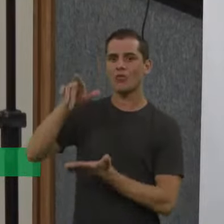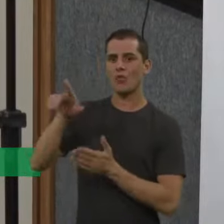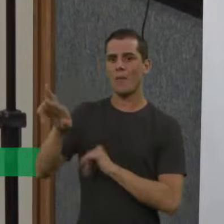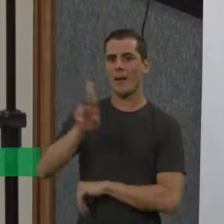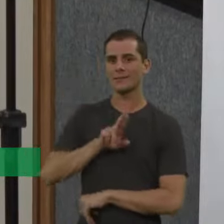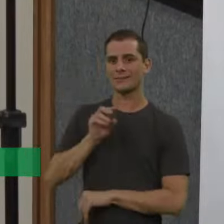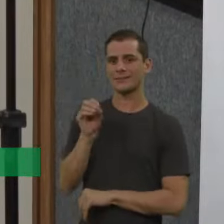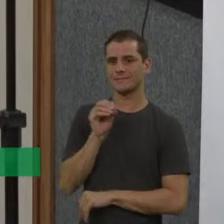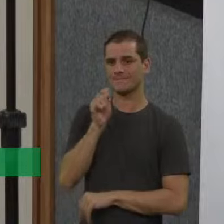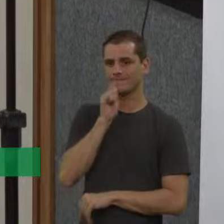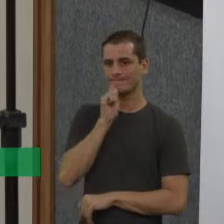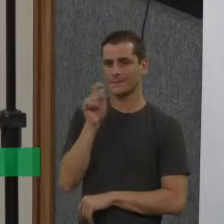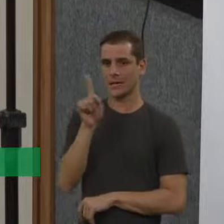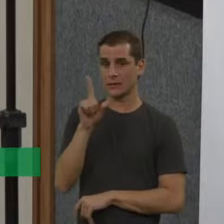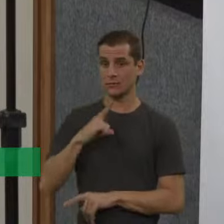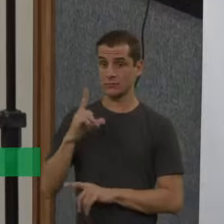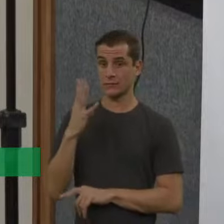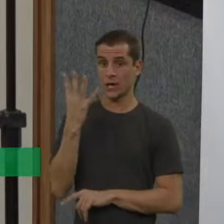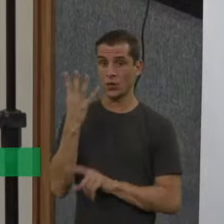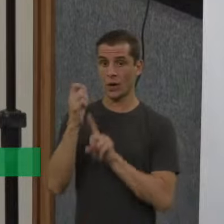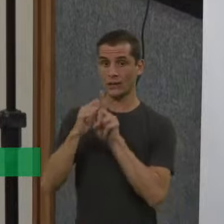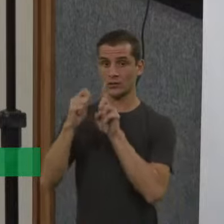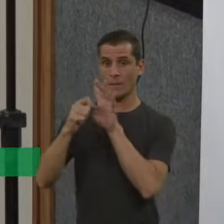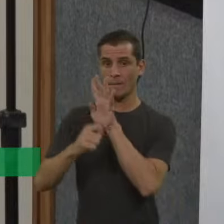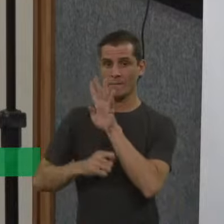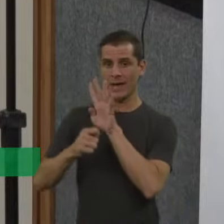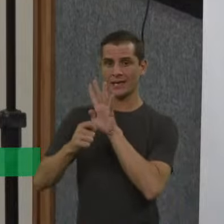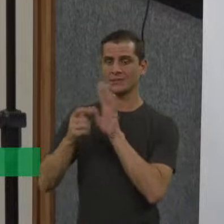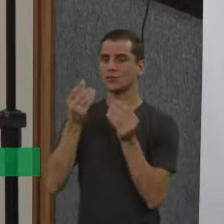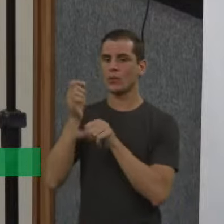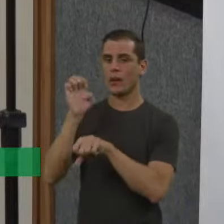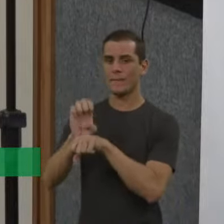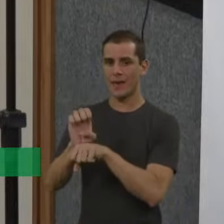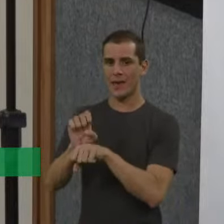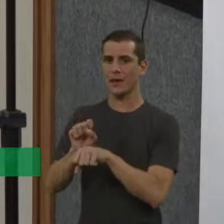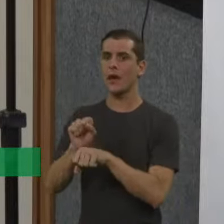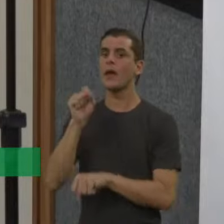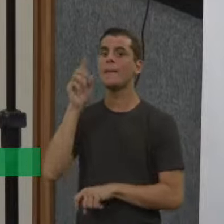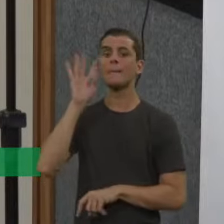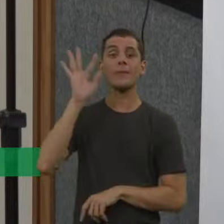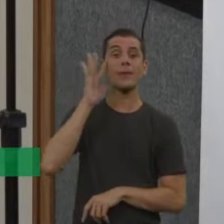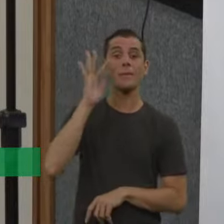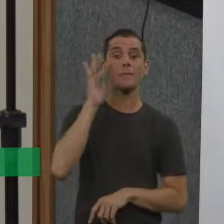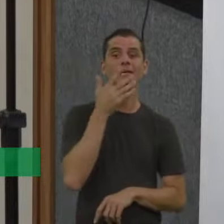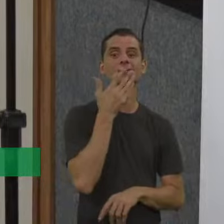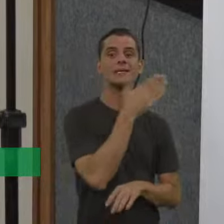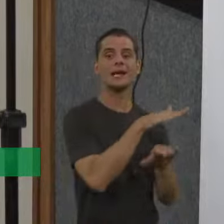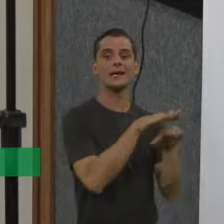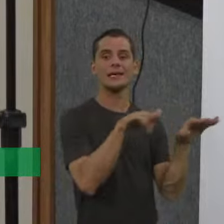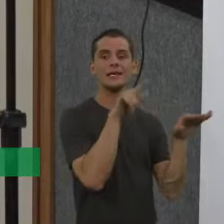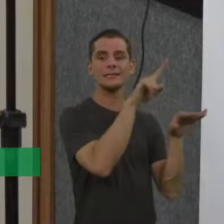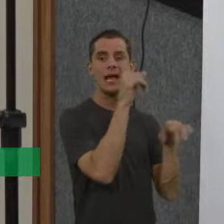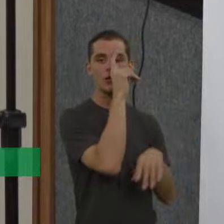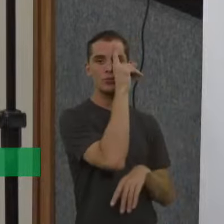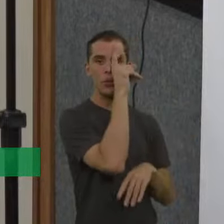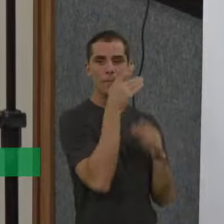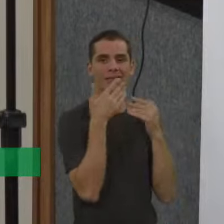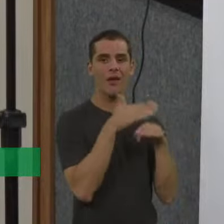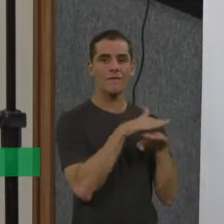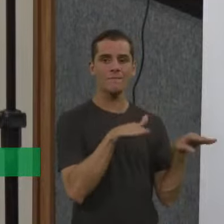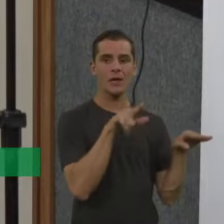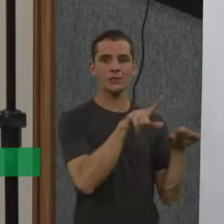4 meses de espera pelo resultado. Uma criança que está lá no hospital infantil internada, que possivelmente tem fibrose cística, porque